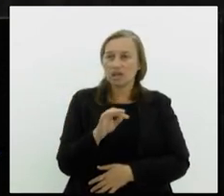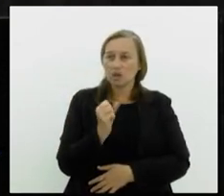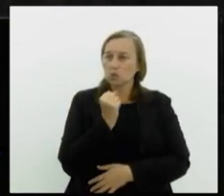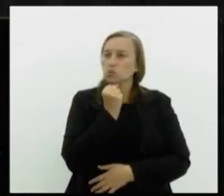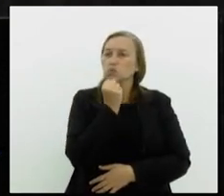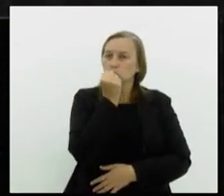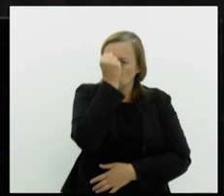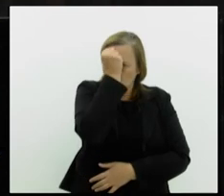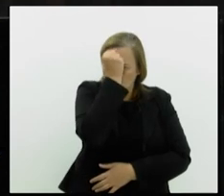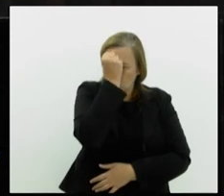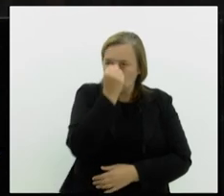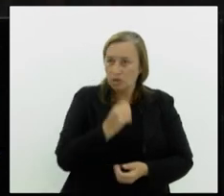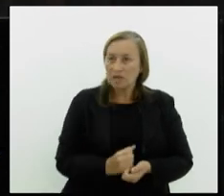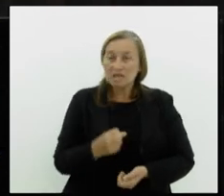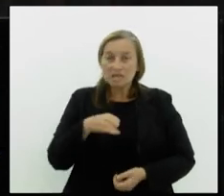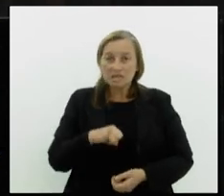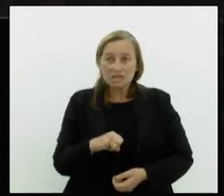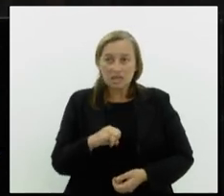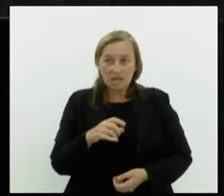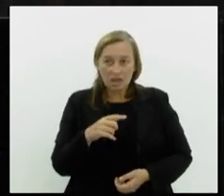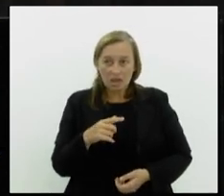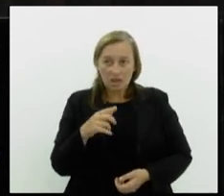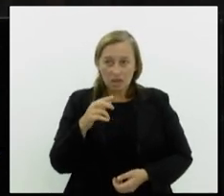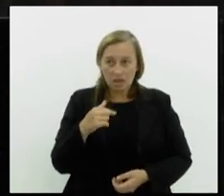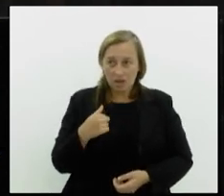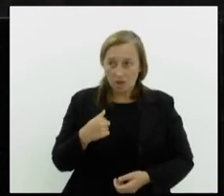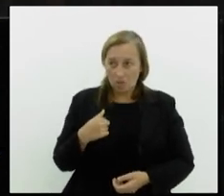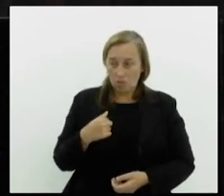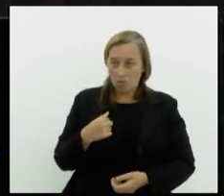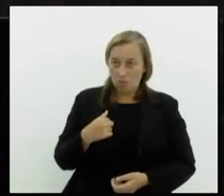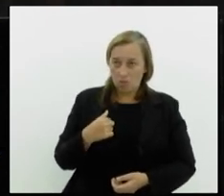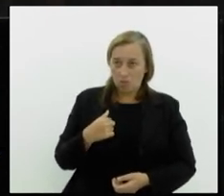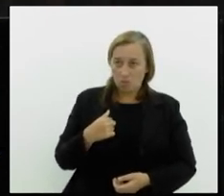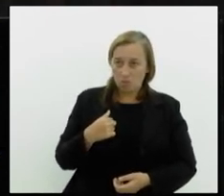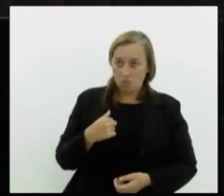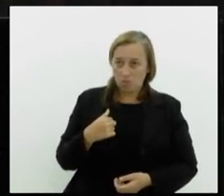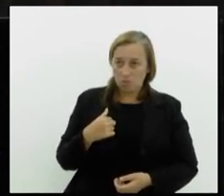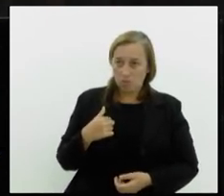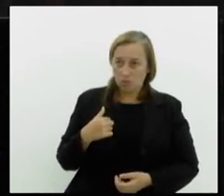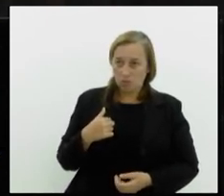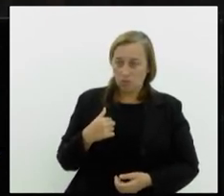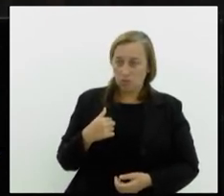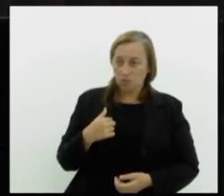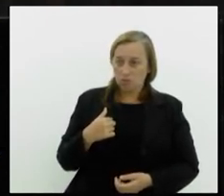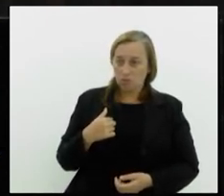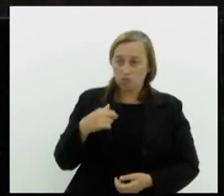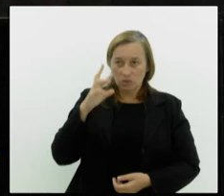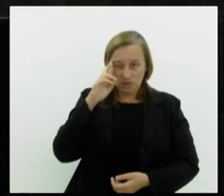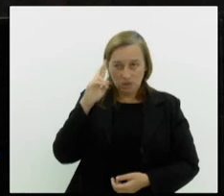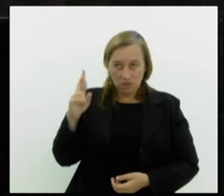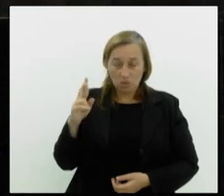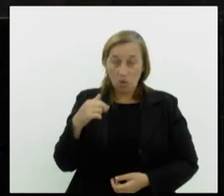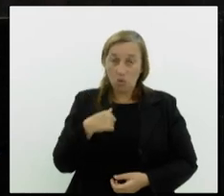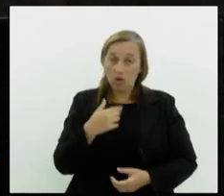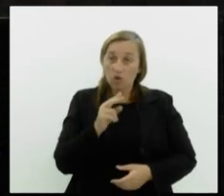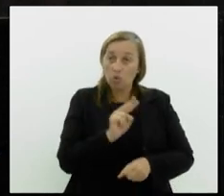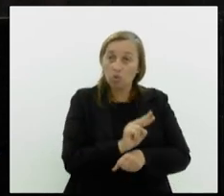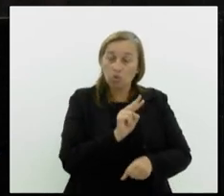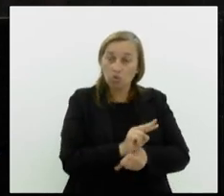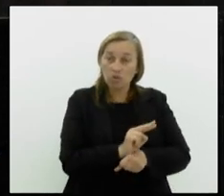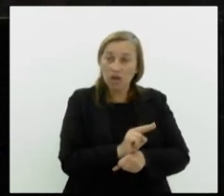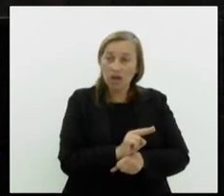eu disse, olha, se eu fosse o senhor, eu ia cuidar do sistema